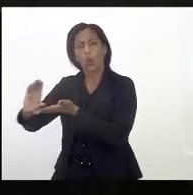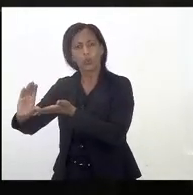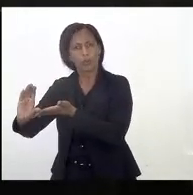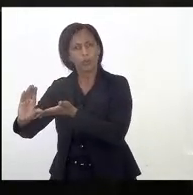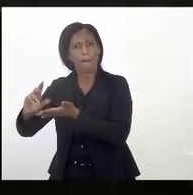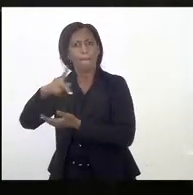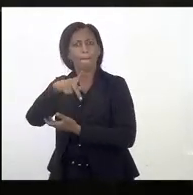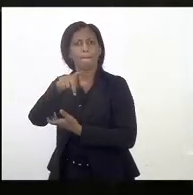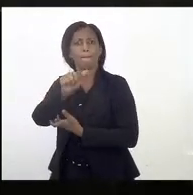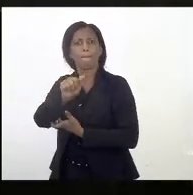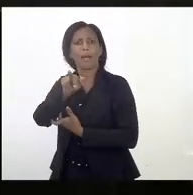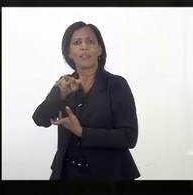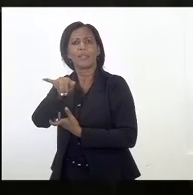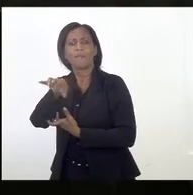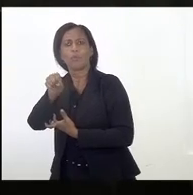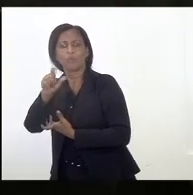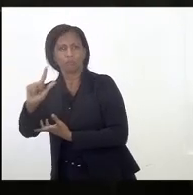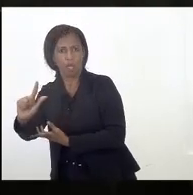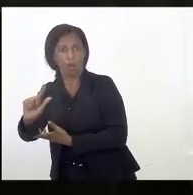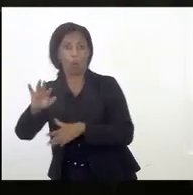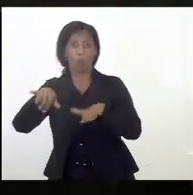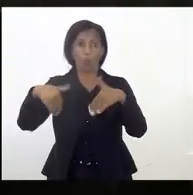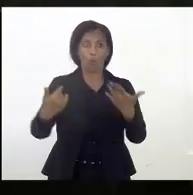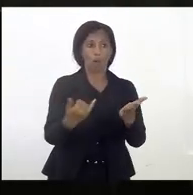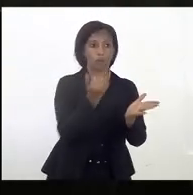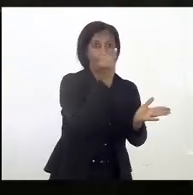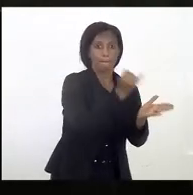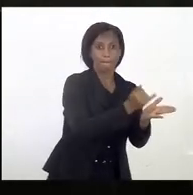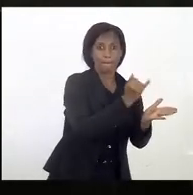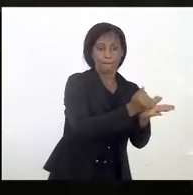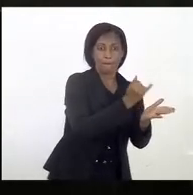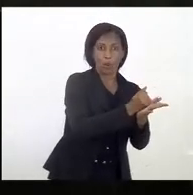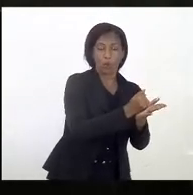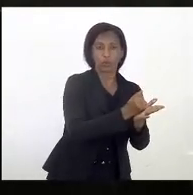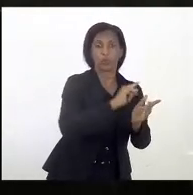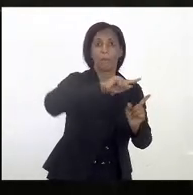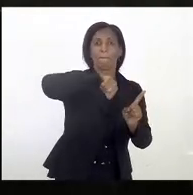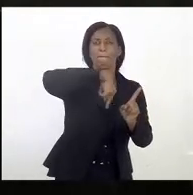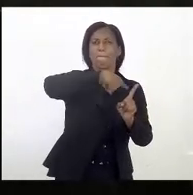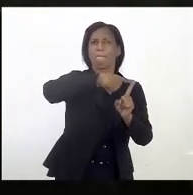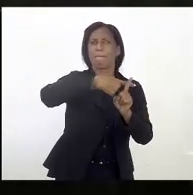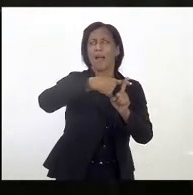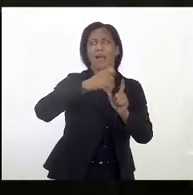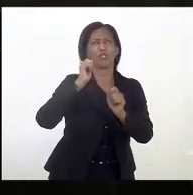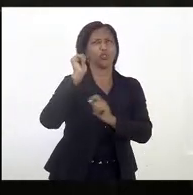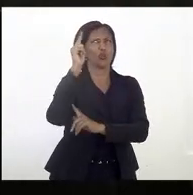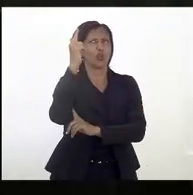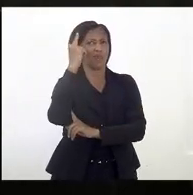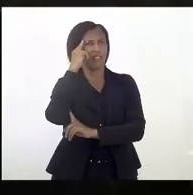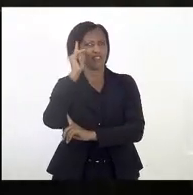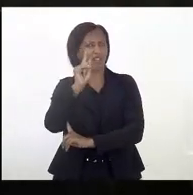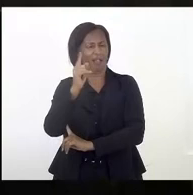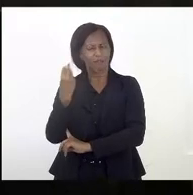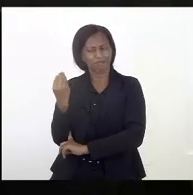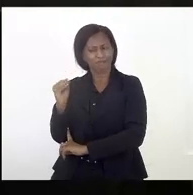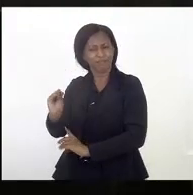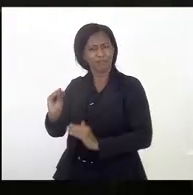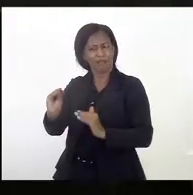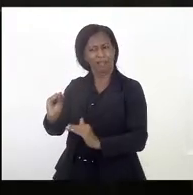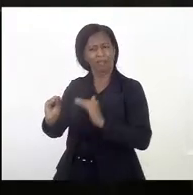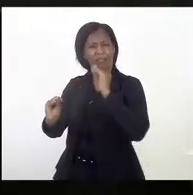patrimonial quanto impostos mais do que previsto no orçamento